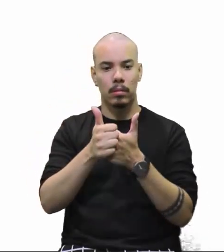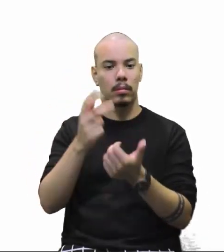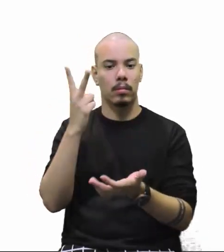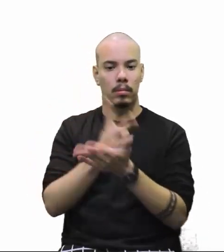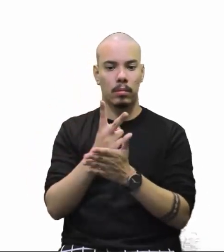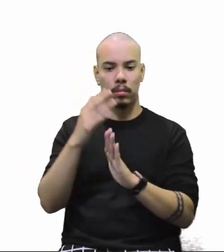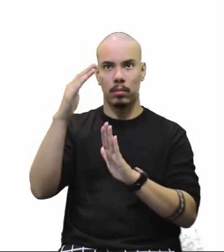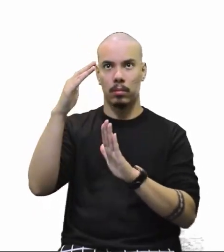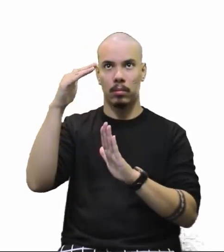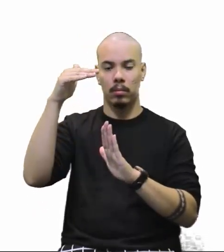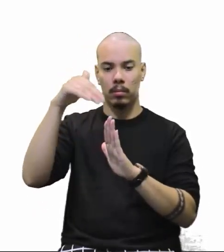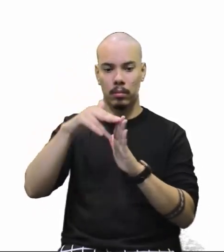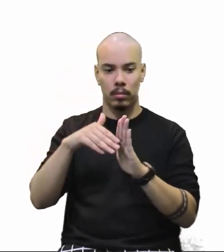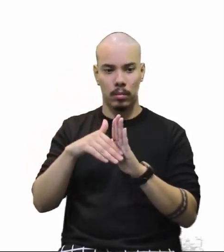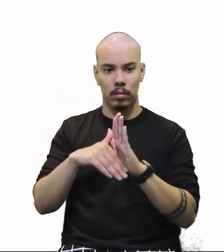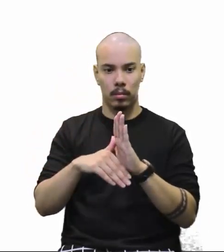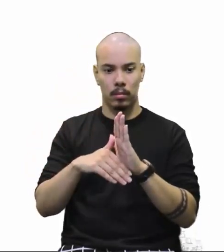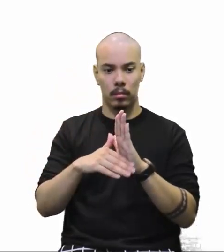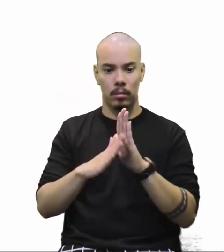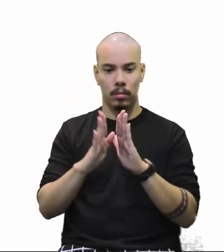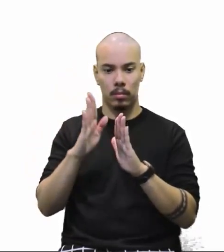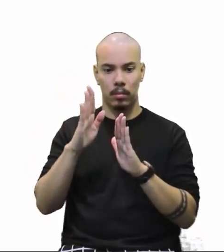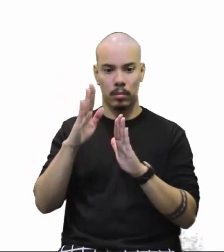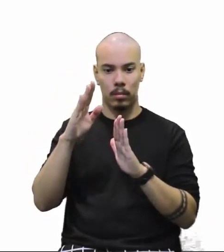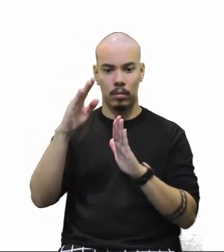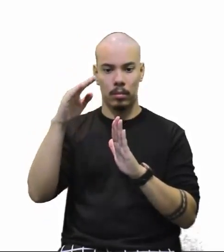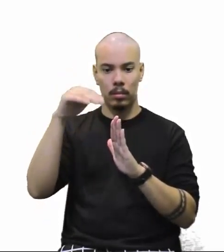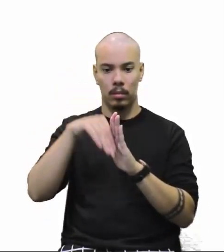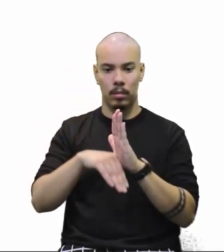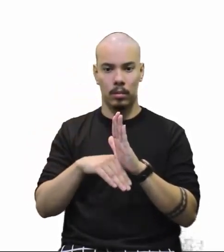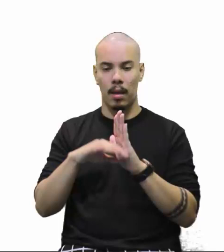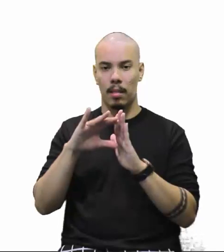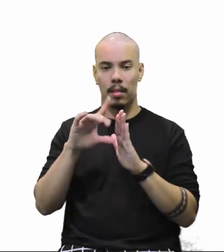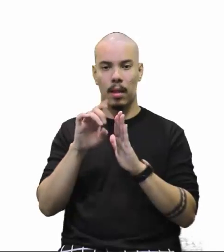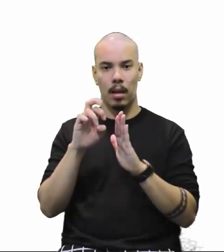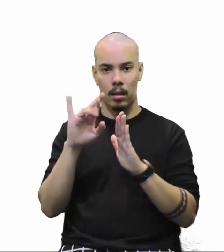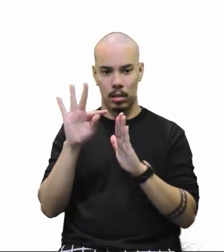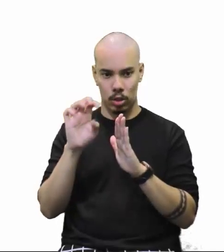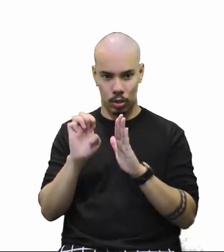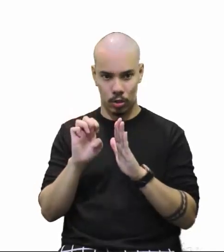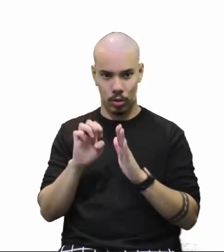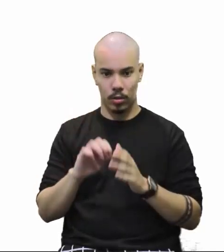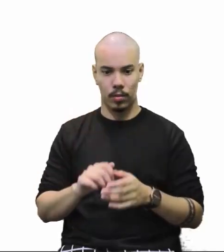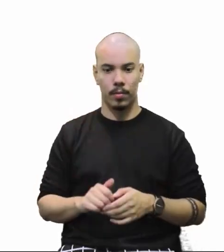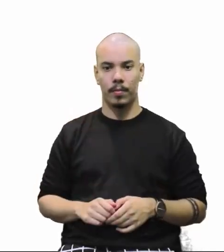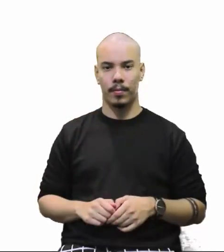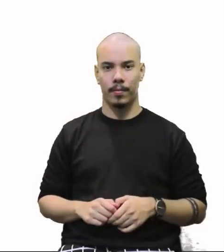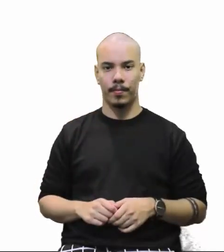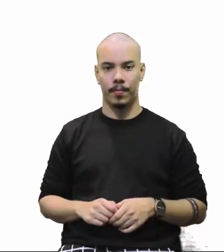descendente. Isso. Se ela fosse crescente, não seria um gerador.